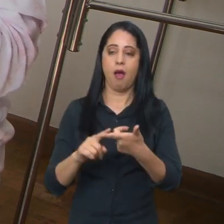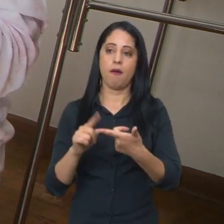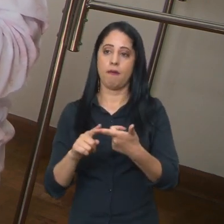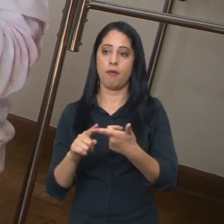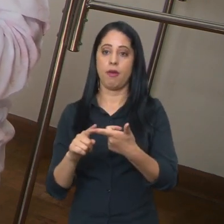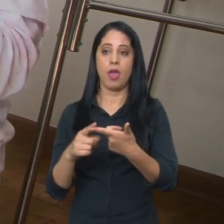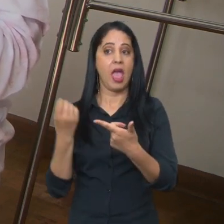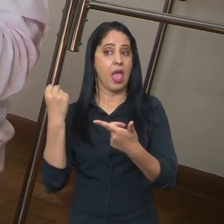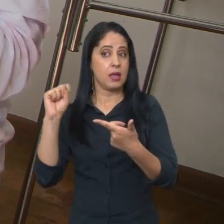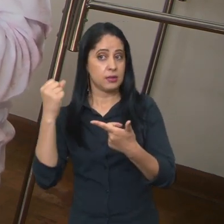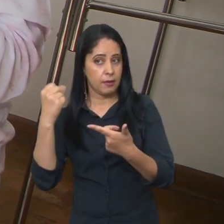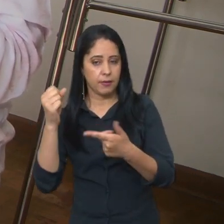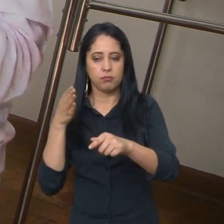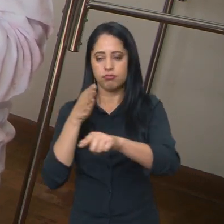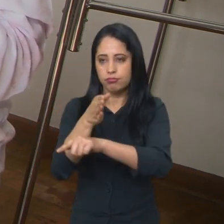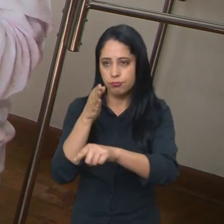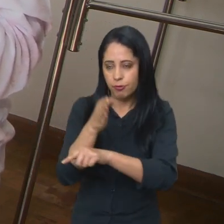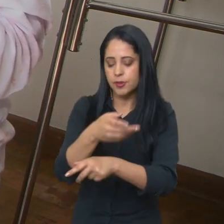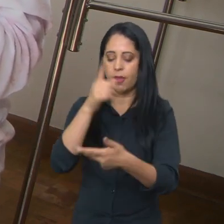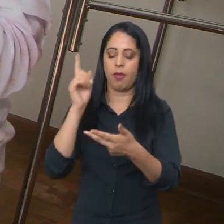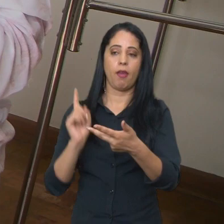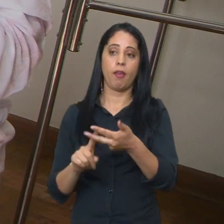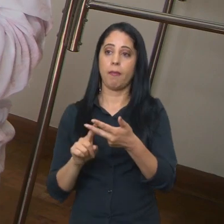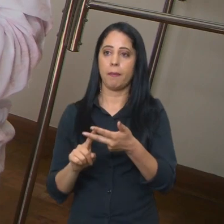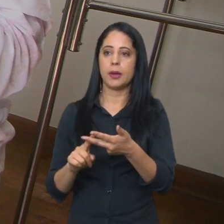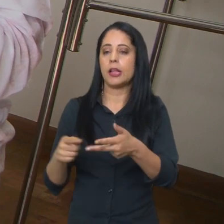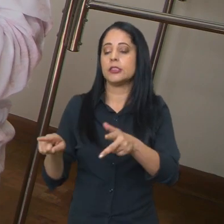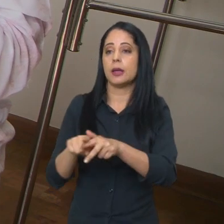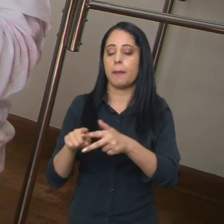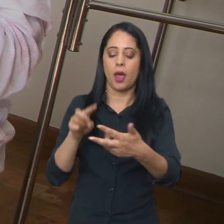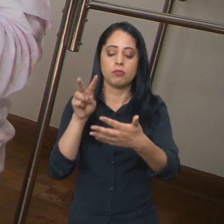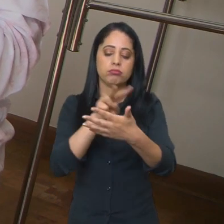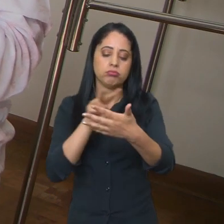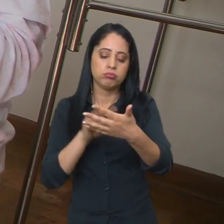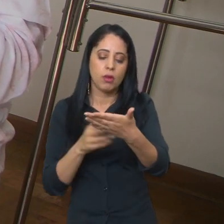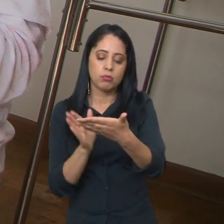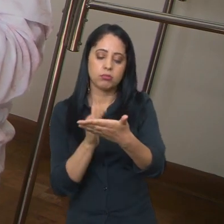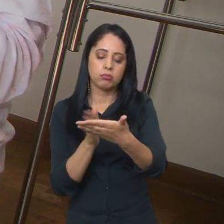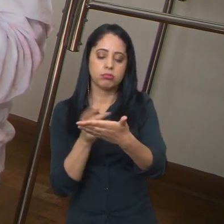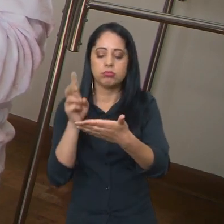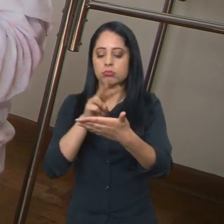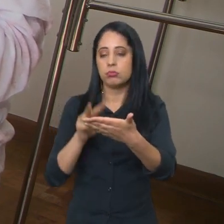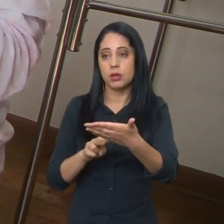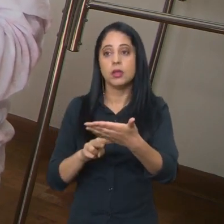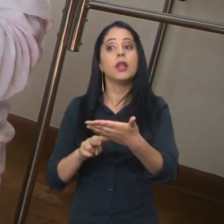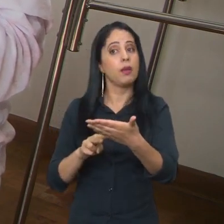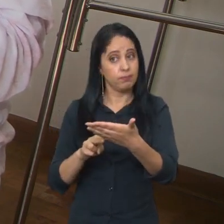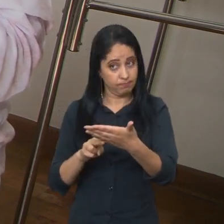uma mudança em exercícios físicos, a gente precisa ler bastante,